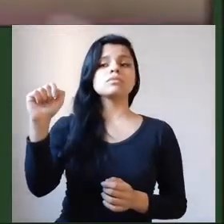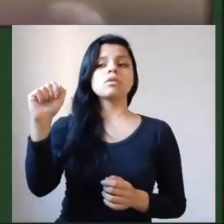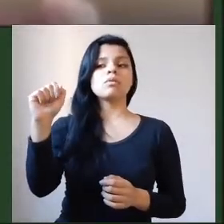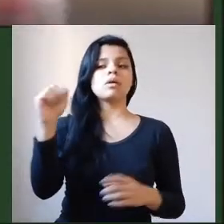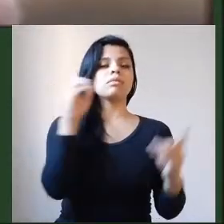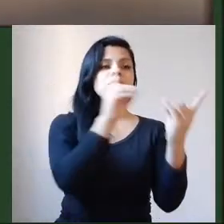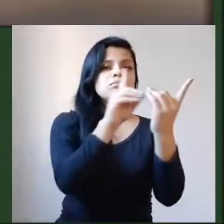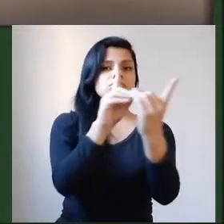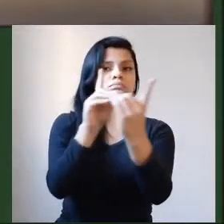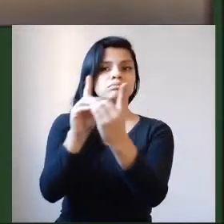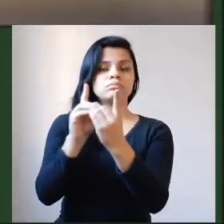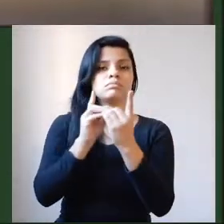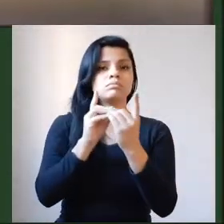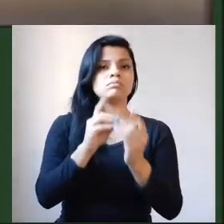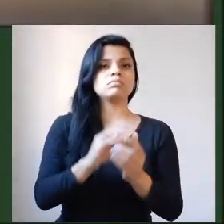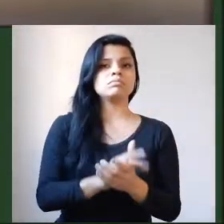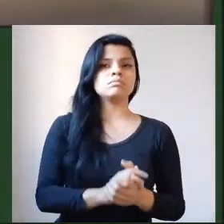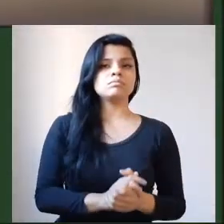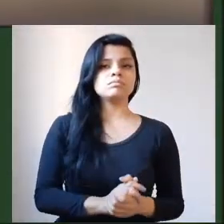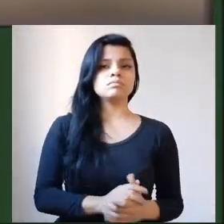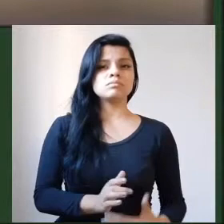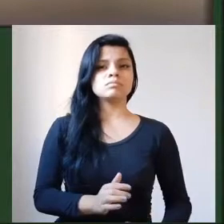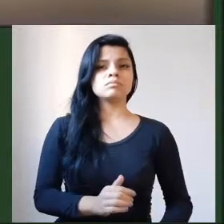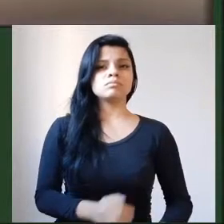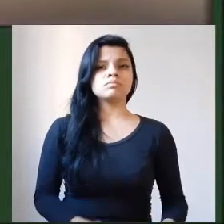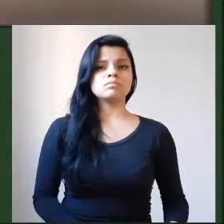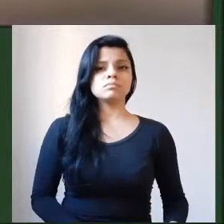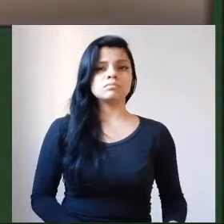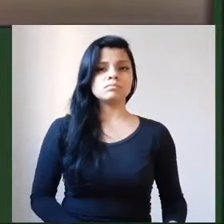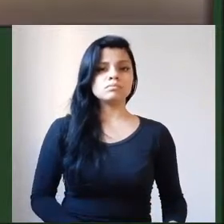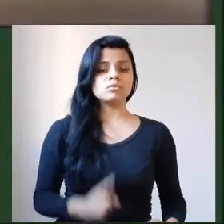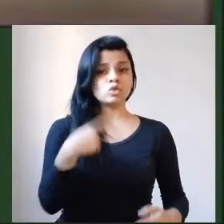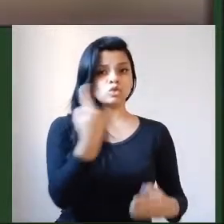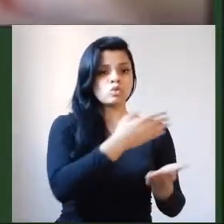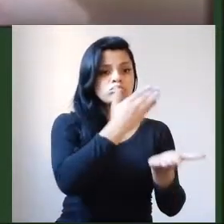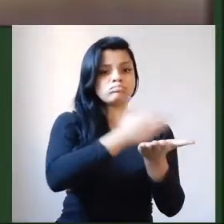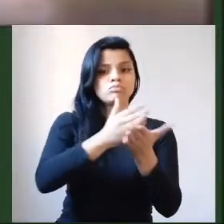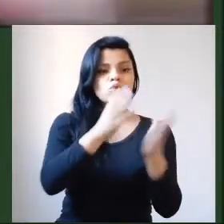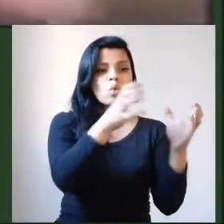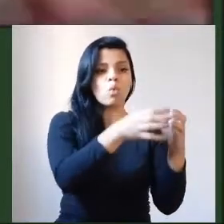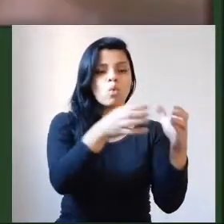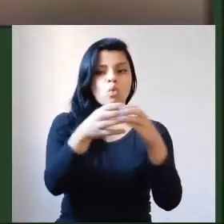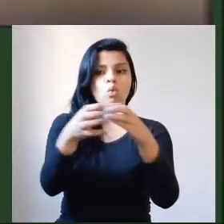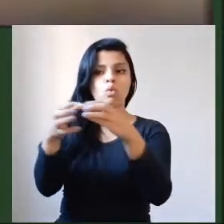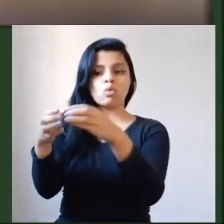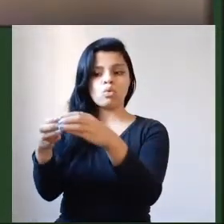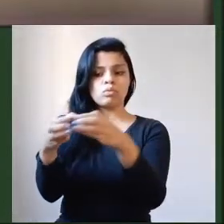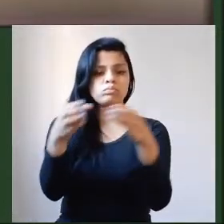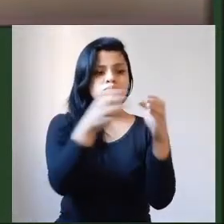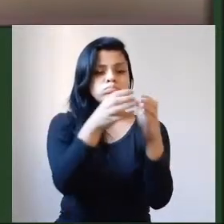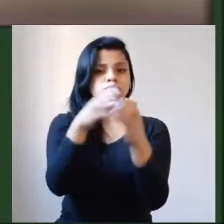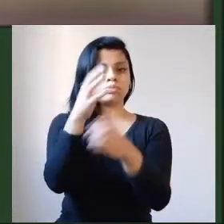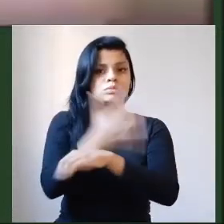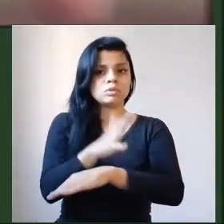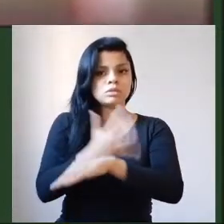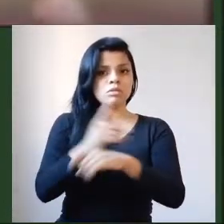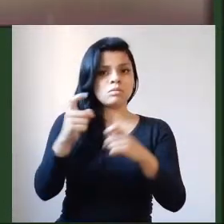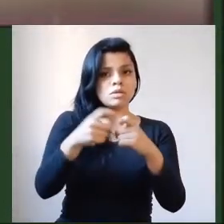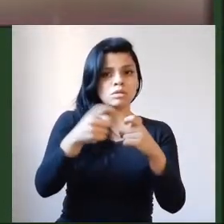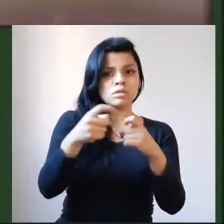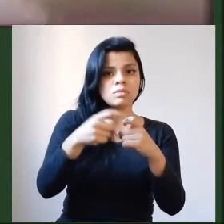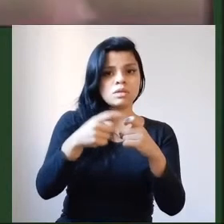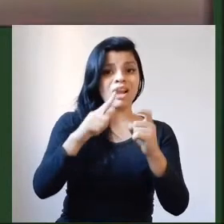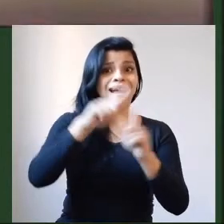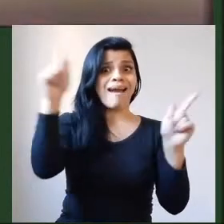bom, porque nós estávamos como um grupo, com os nossos amigos, nossos